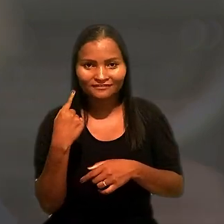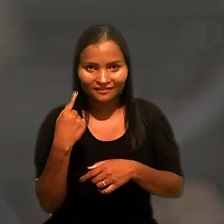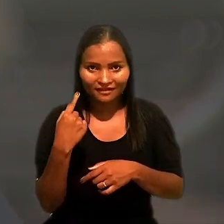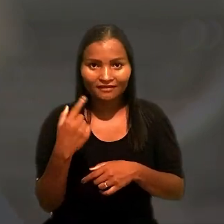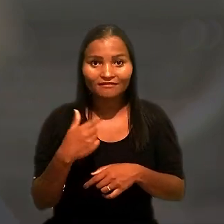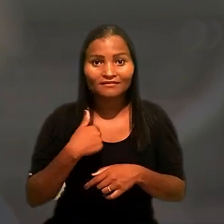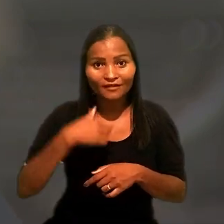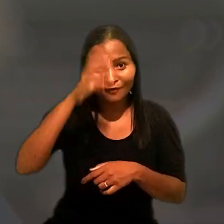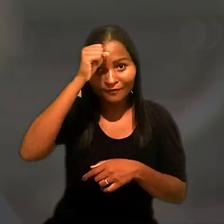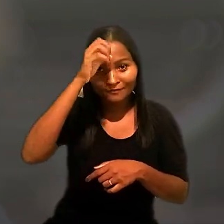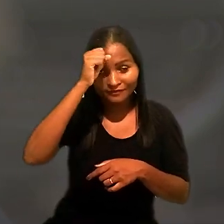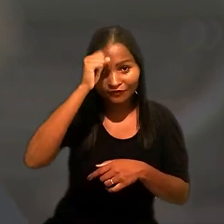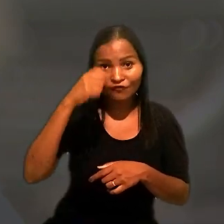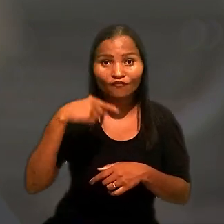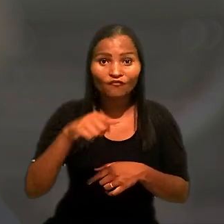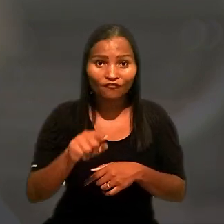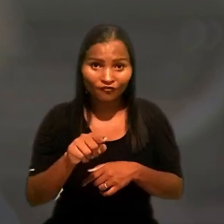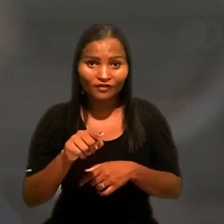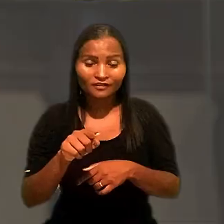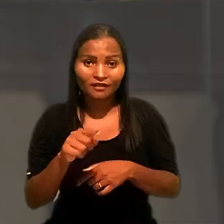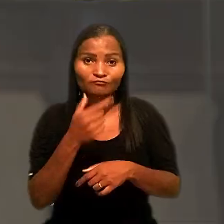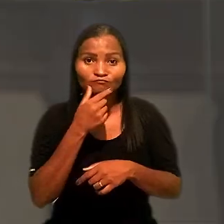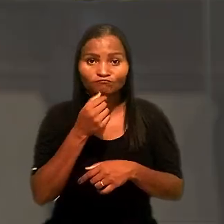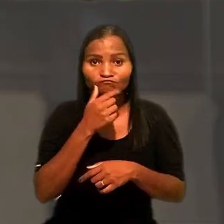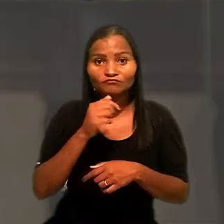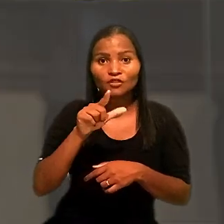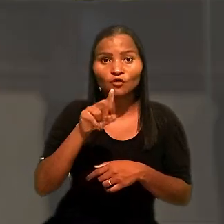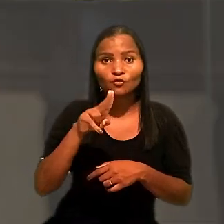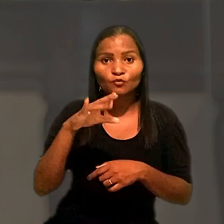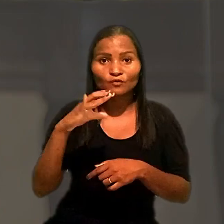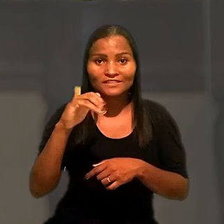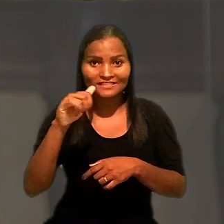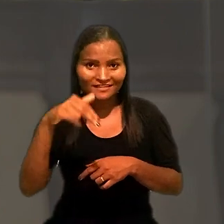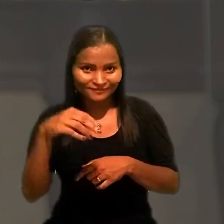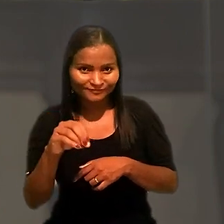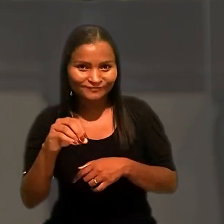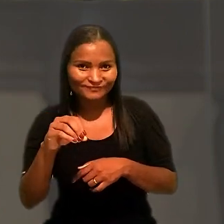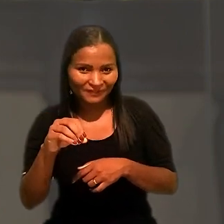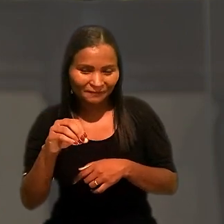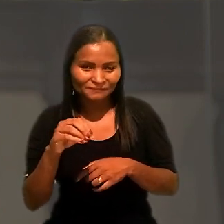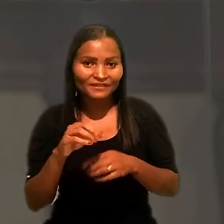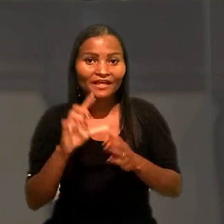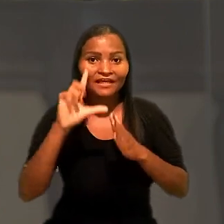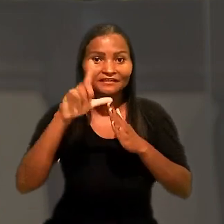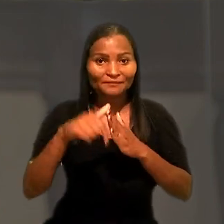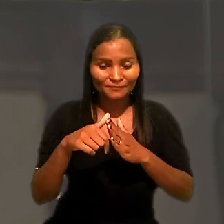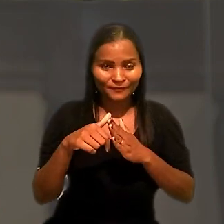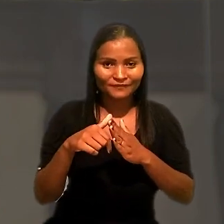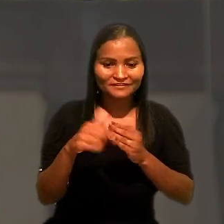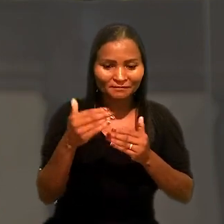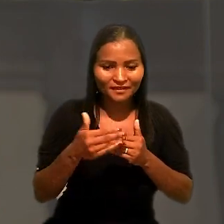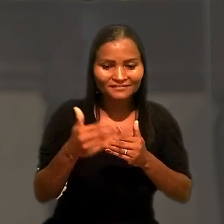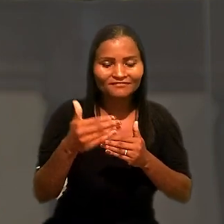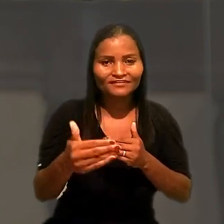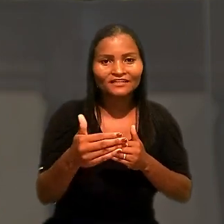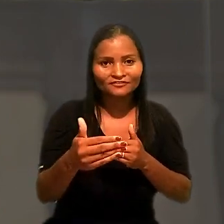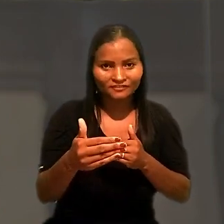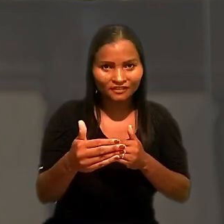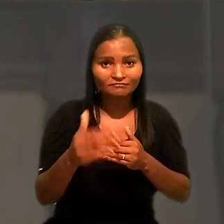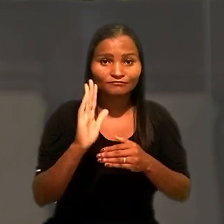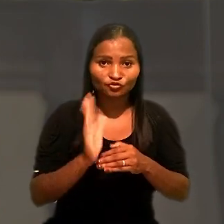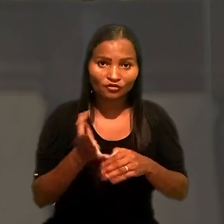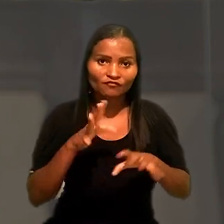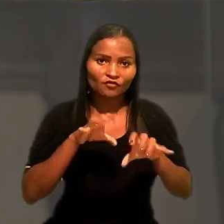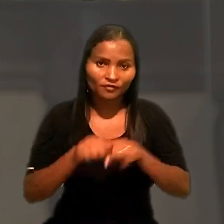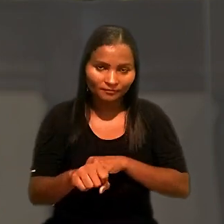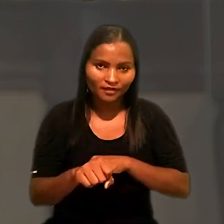fui aprender, foi com o ministro Luciano em Pedro Leopoldo. Depois, um pouco mais à frente, já ainda